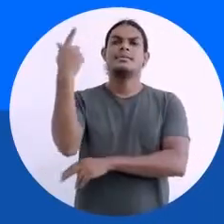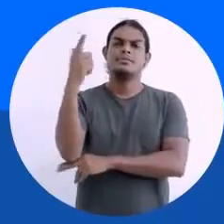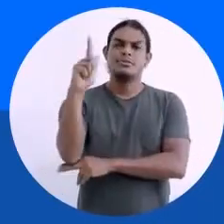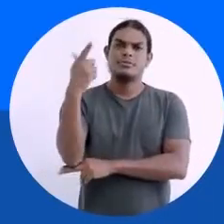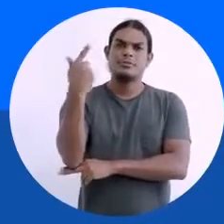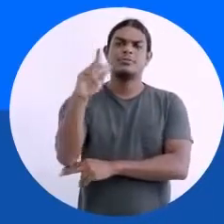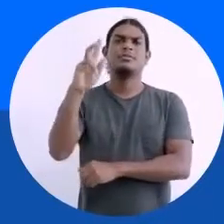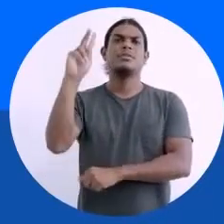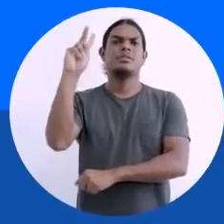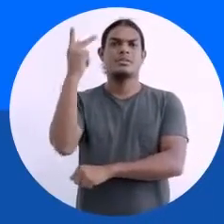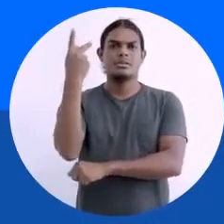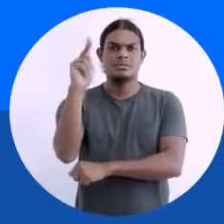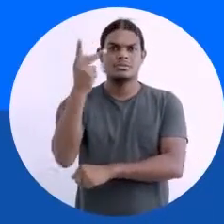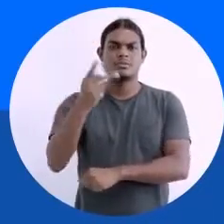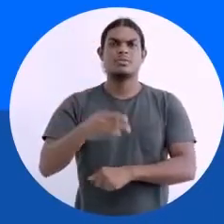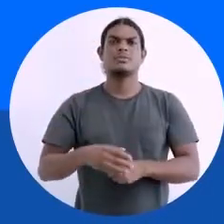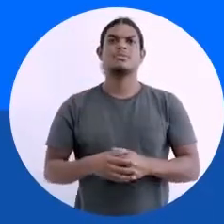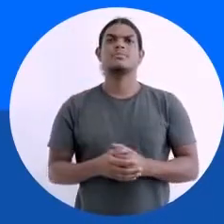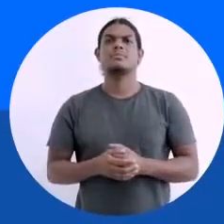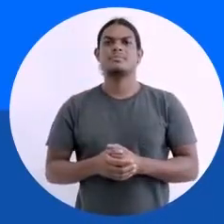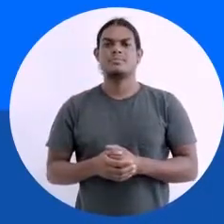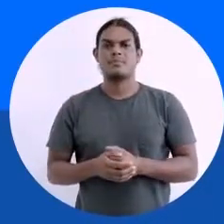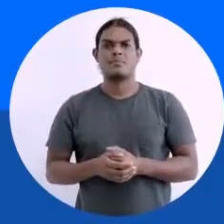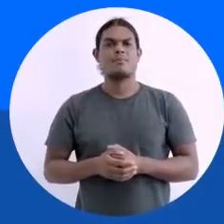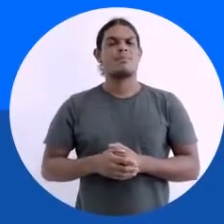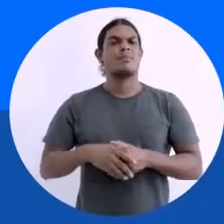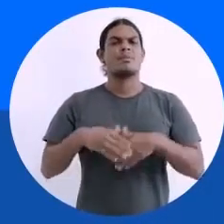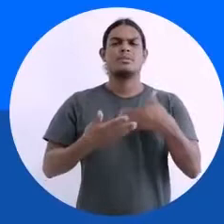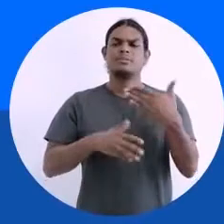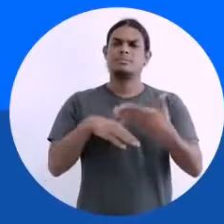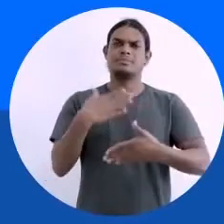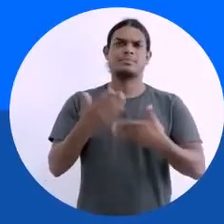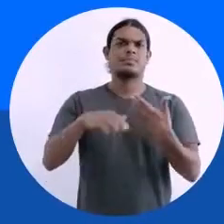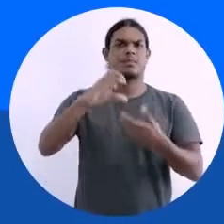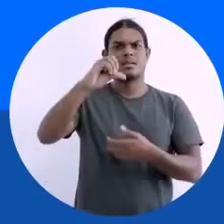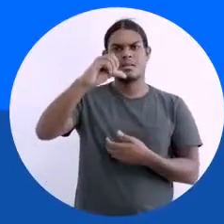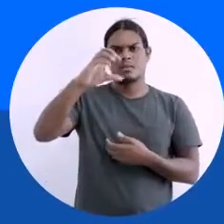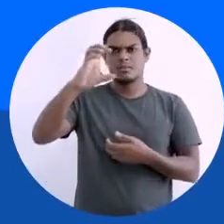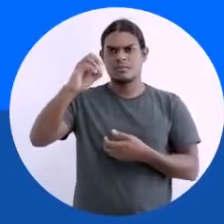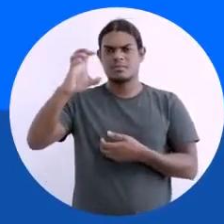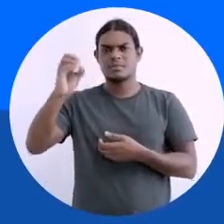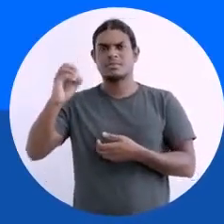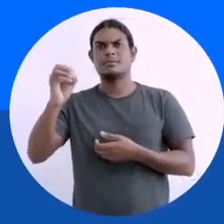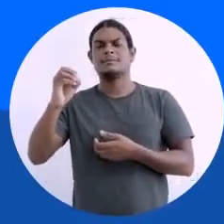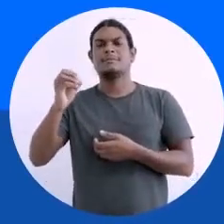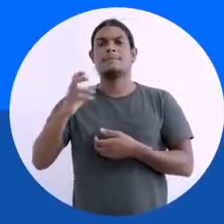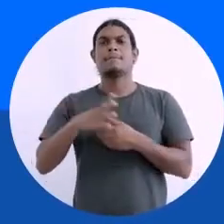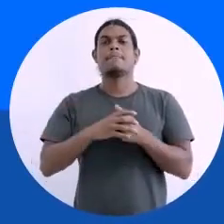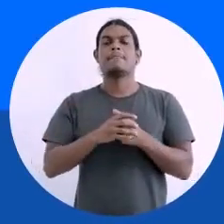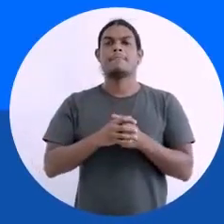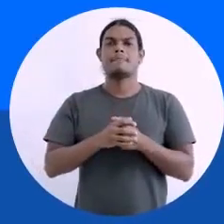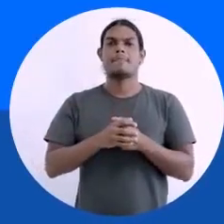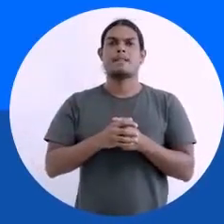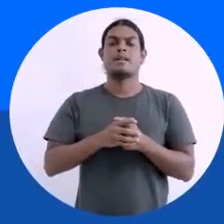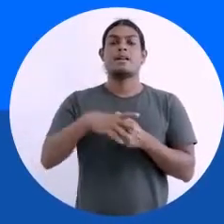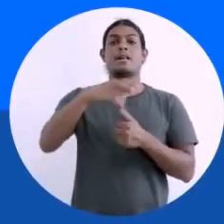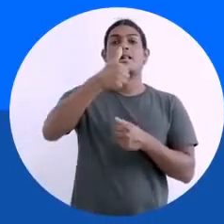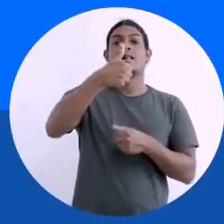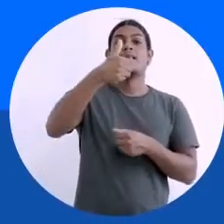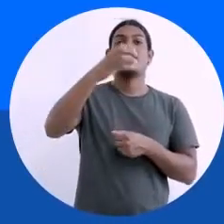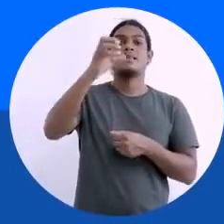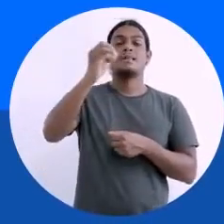aí nós temos a 100, 200, 300, 400, 500, 600, 700, 800, 900, e aí eu falei que eram 10. A 10